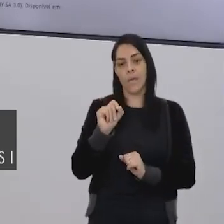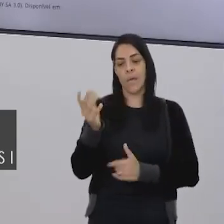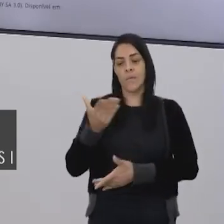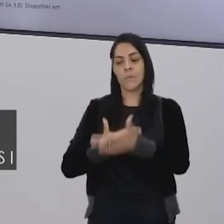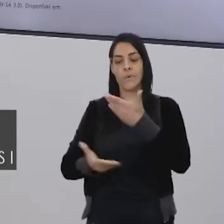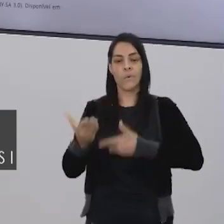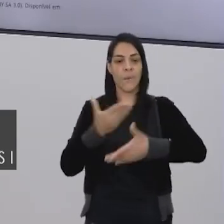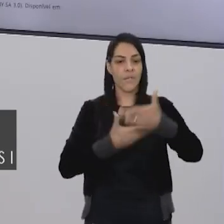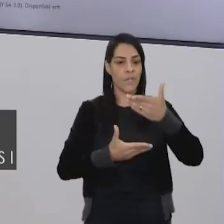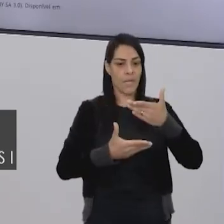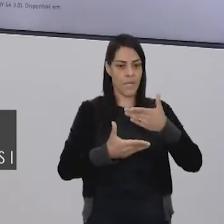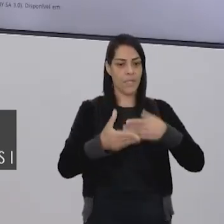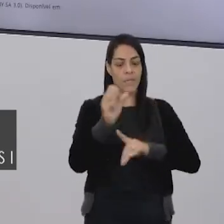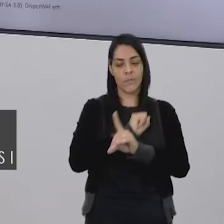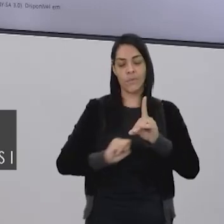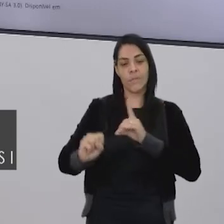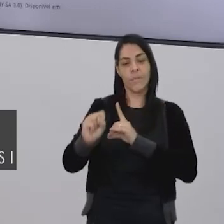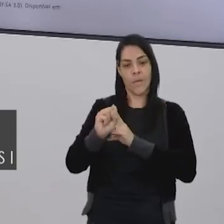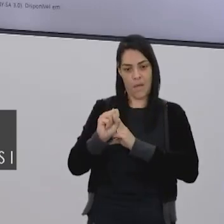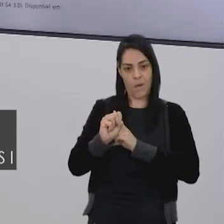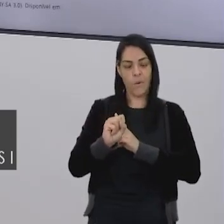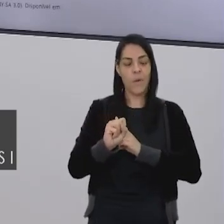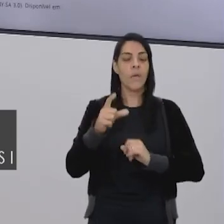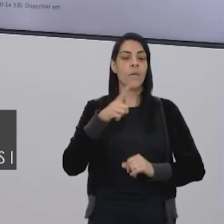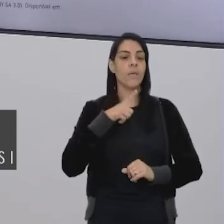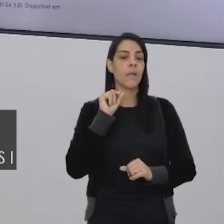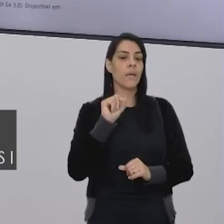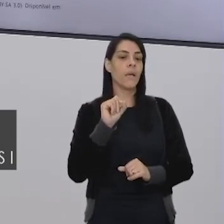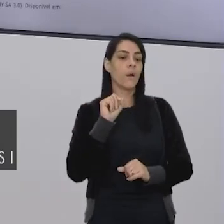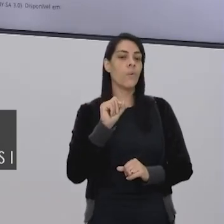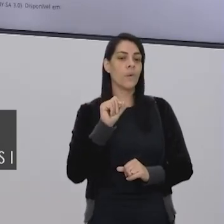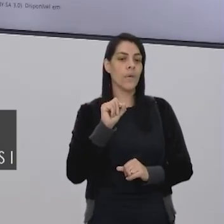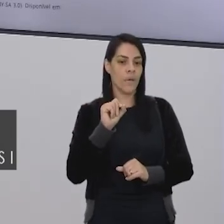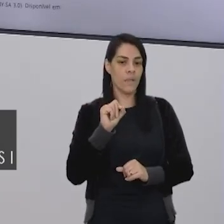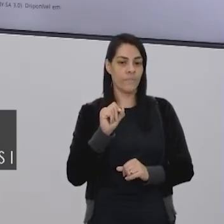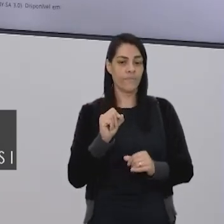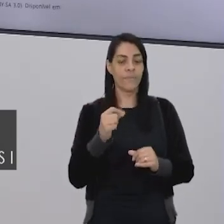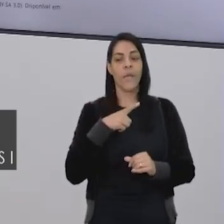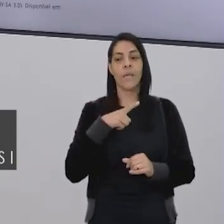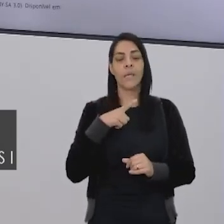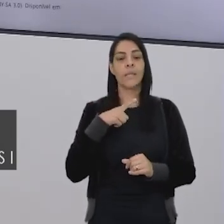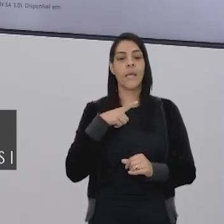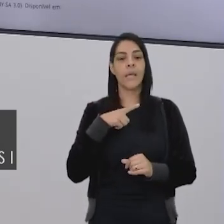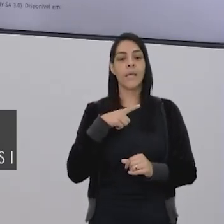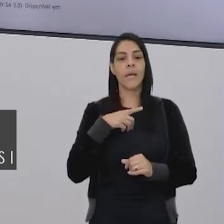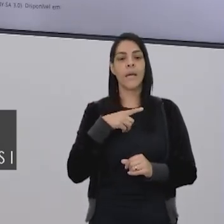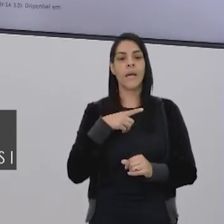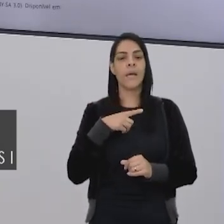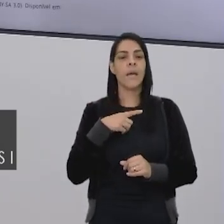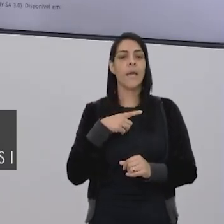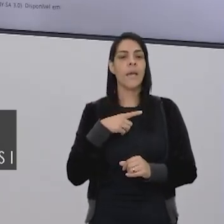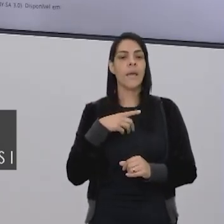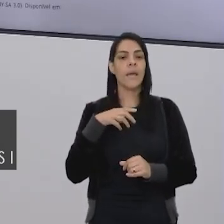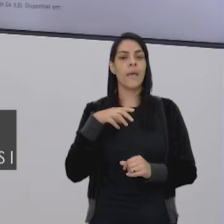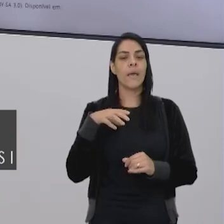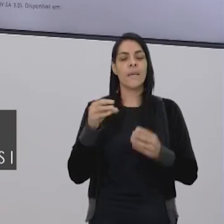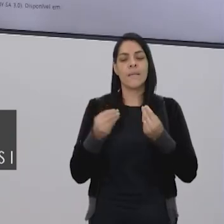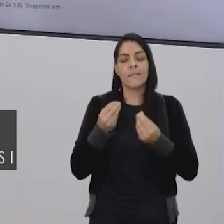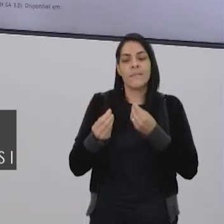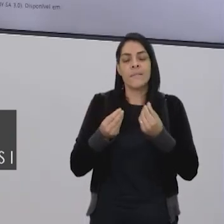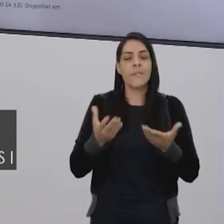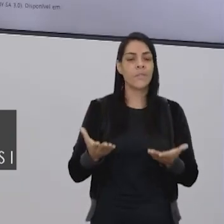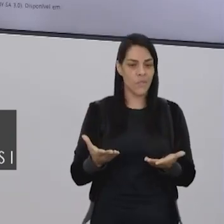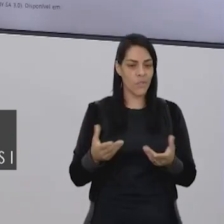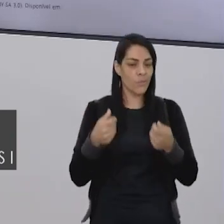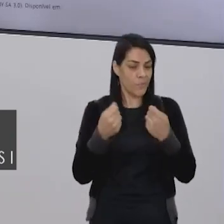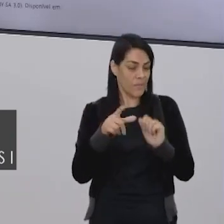compartilhada socialmente e ter algum tipo de substância para que ela seja realmente efetivada. Muitas vezes